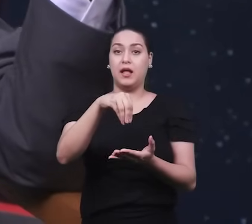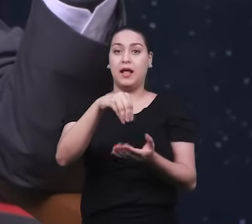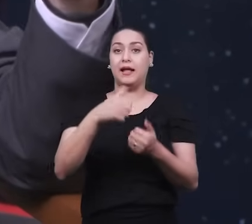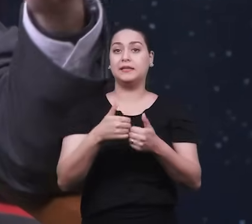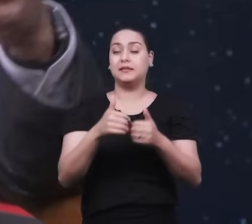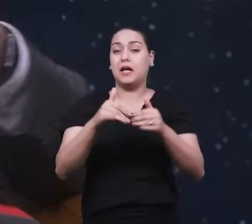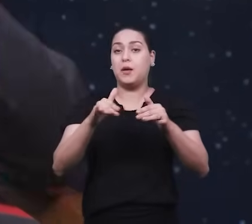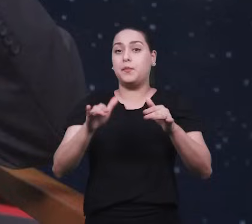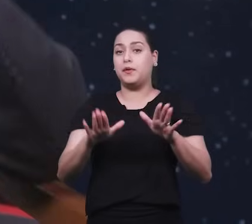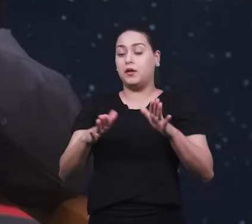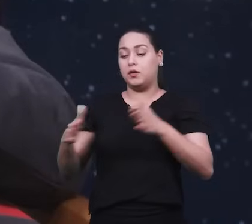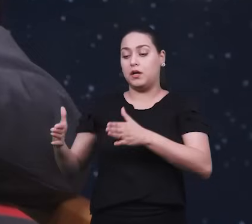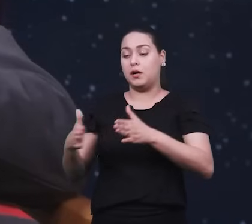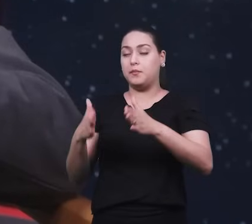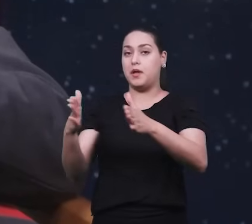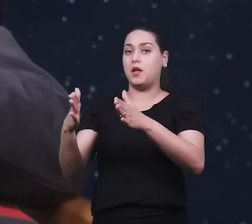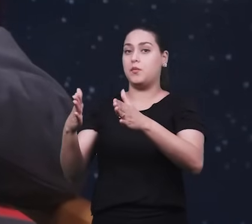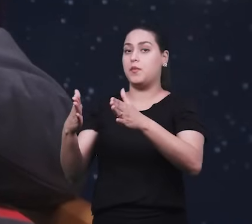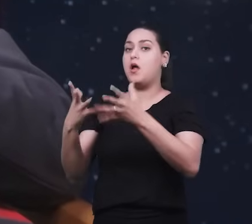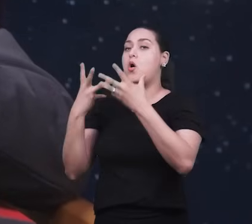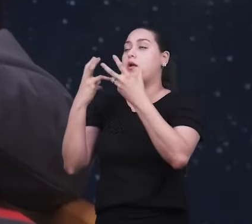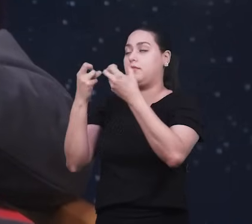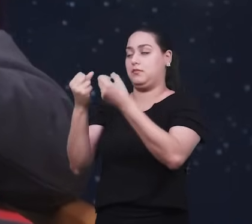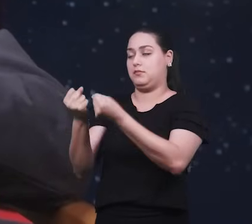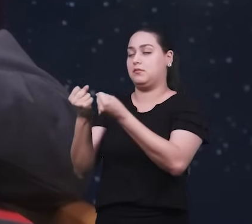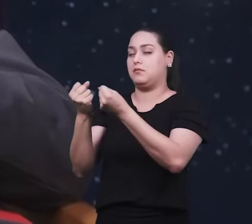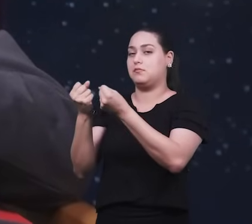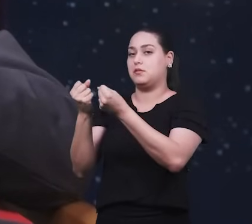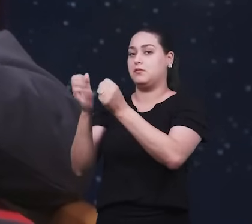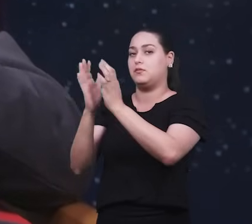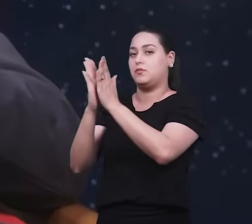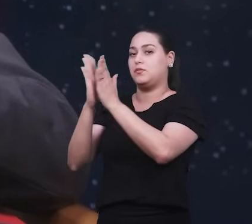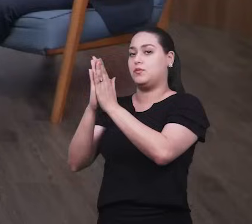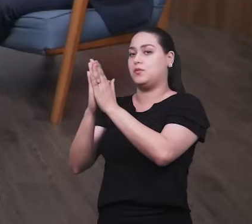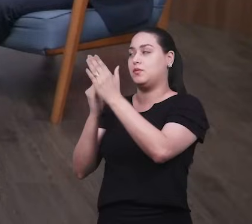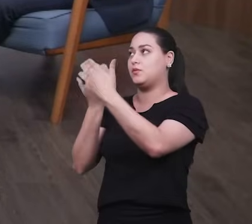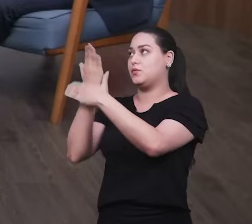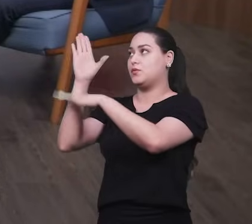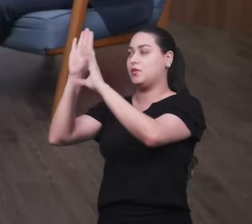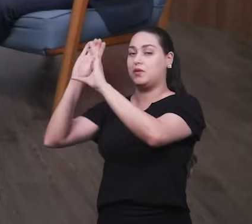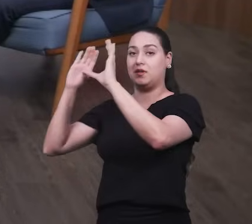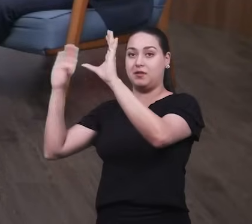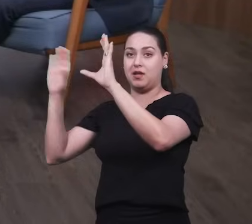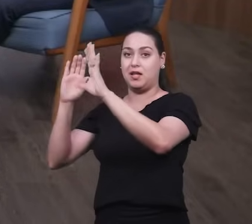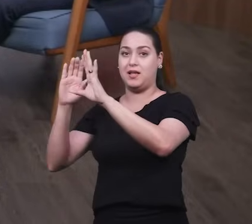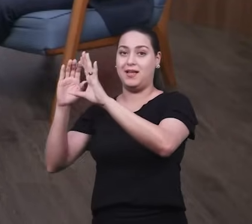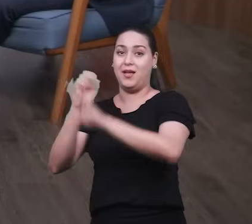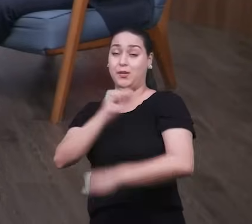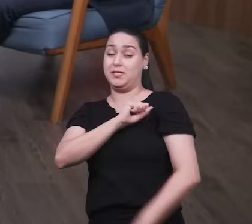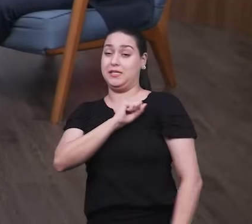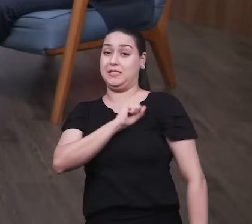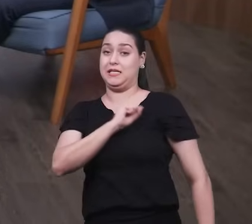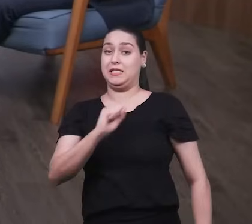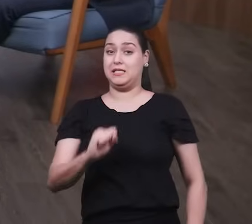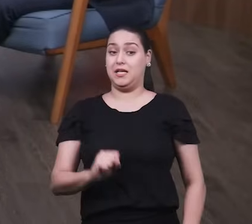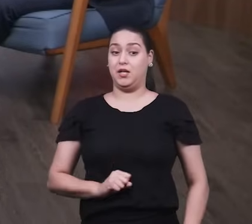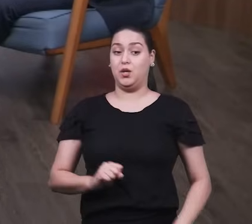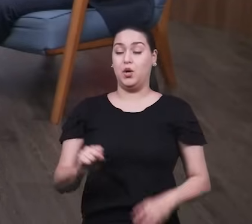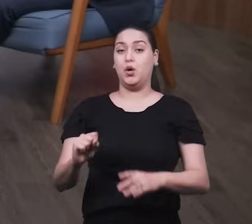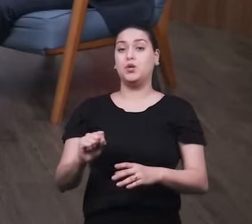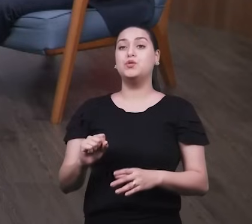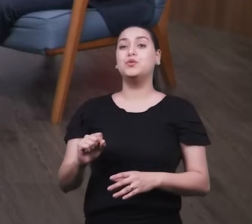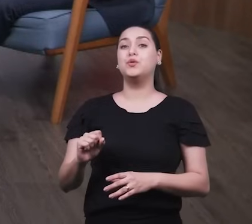que todo o nosso clamor suba a Deus. Agora nós temos acesso a Deus através que do sacrifício dele. É o sacerdócio universal, que não dá tempo de falar